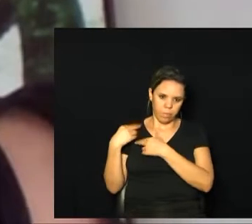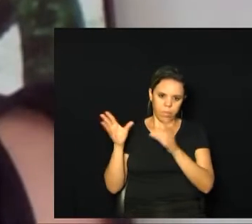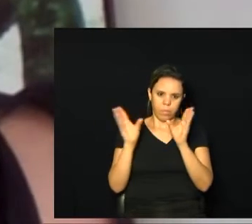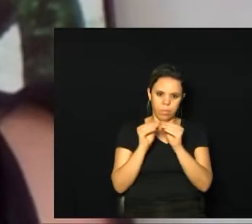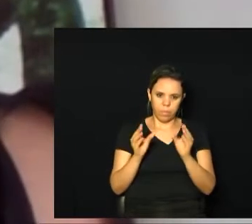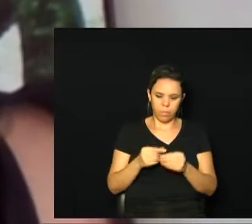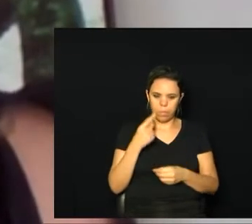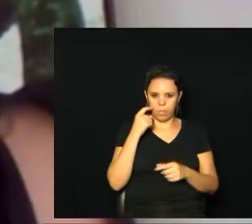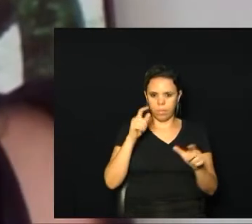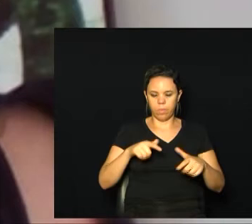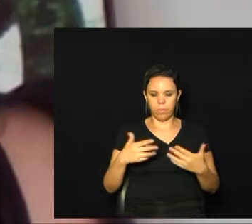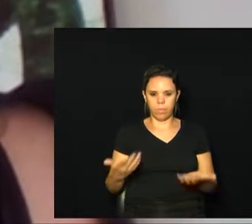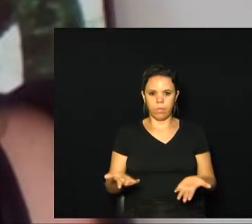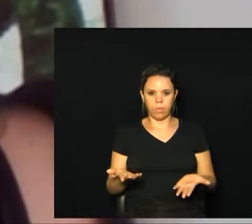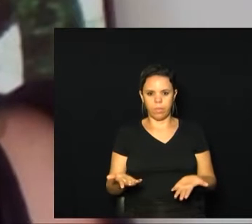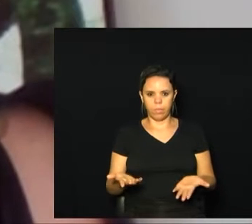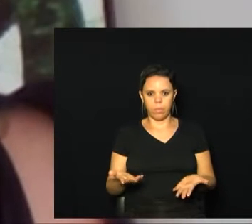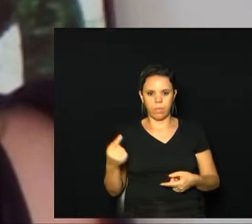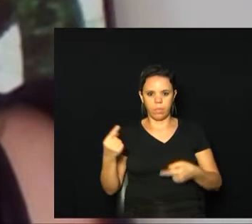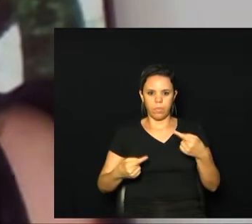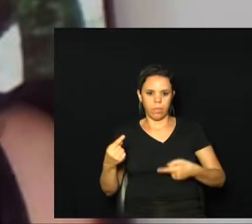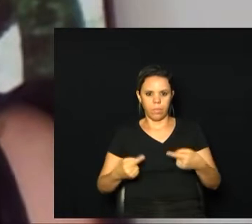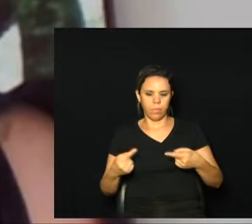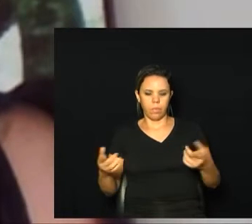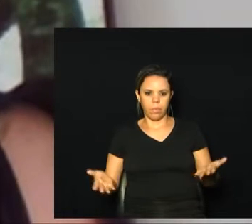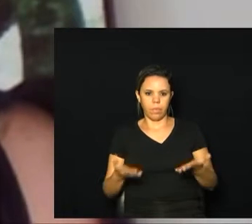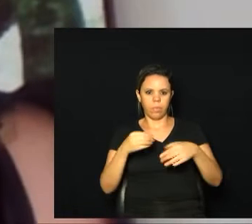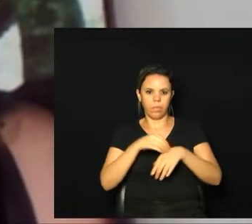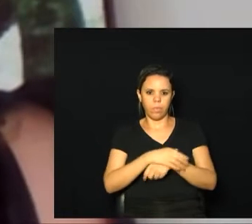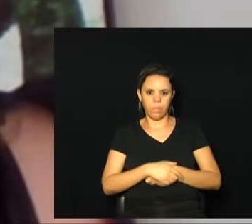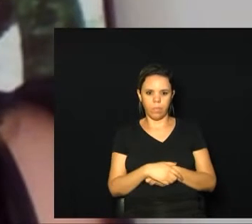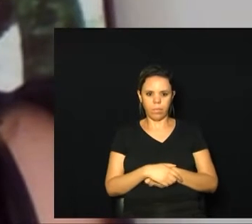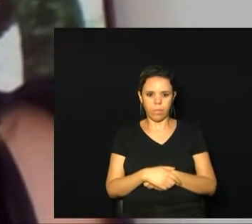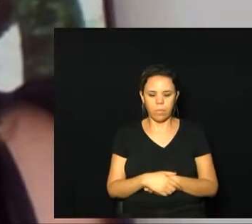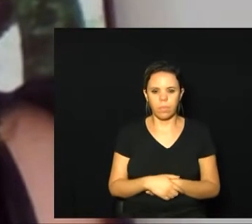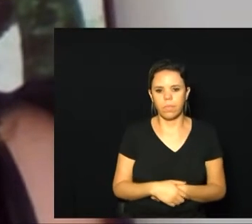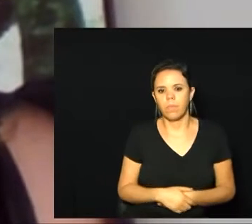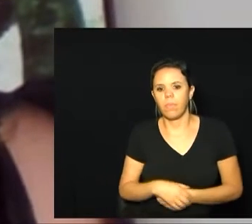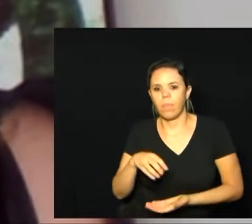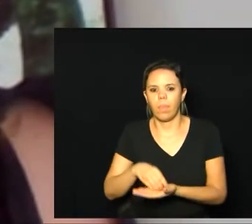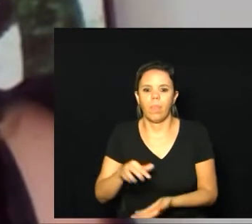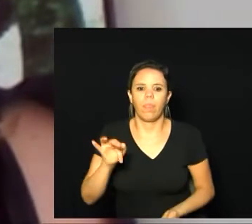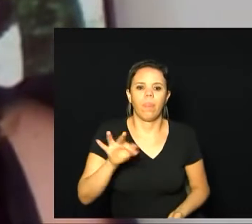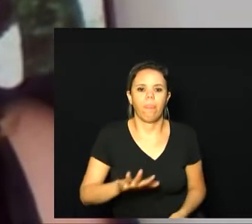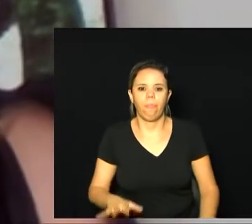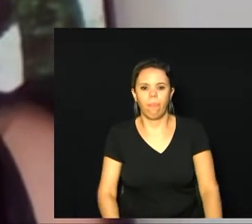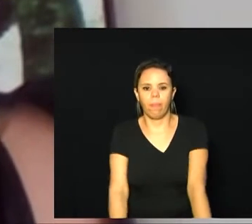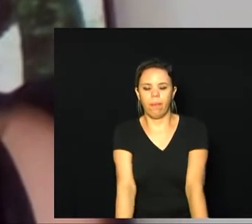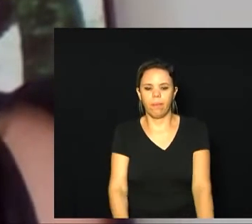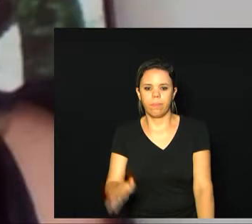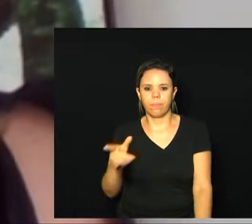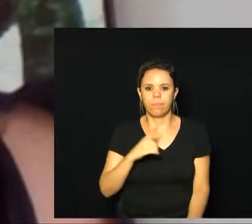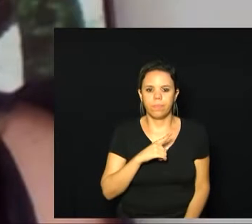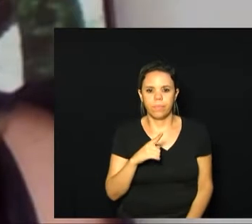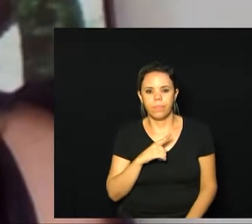com o interesse local. Então, essa foi uma discussão que foi levada, né, ao Supremo Tribunal Federal, mas já